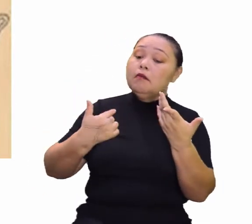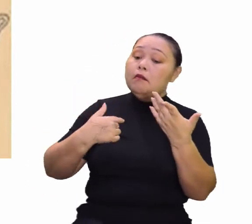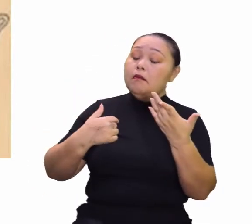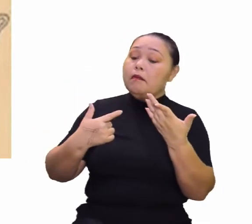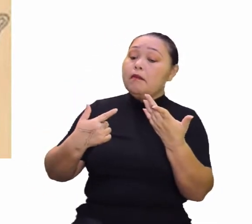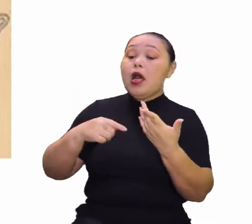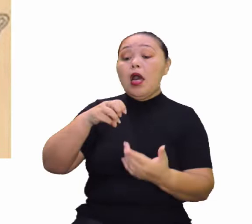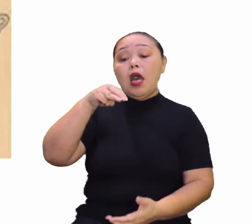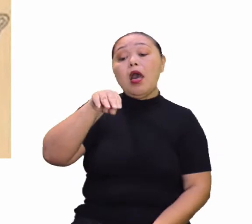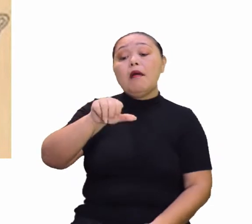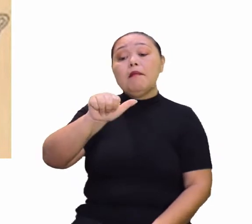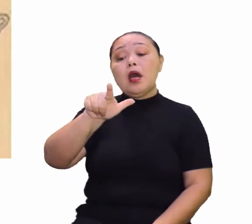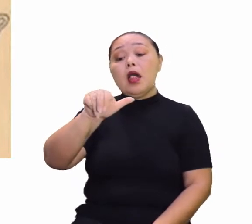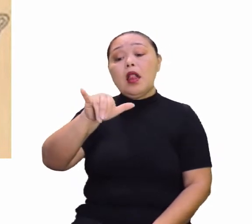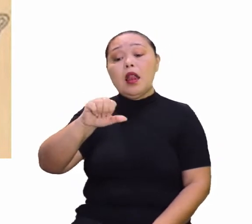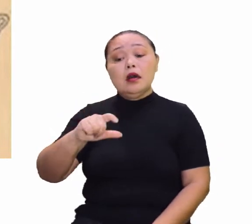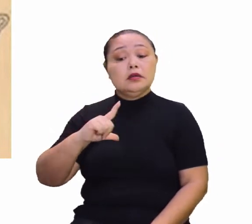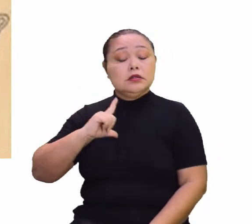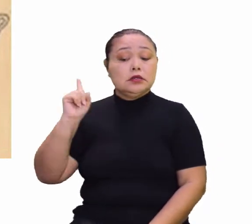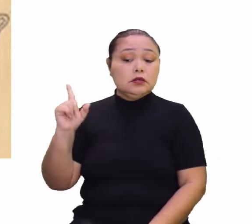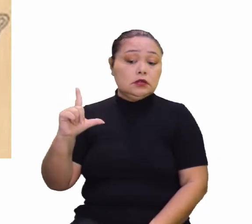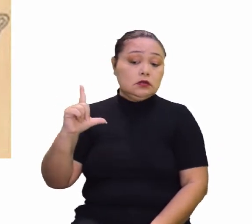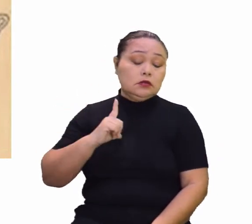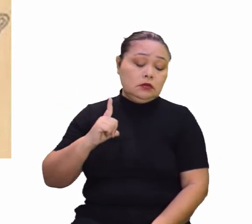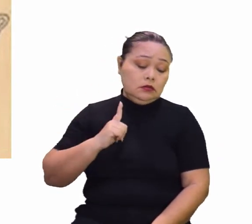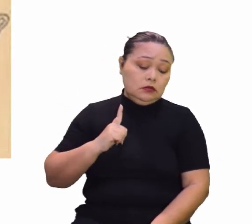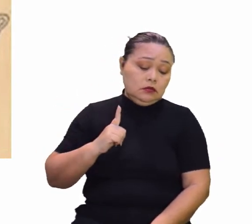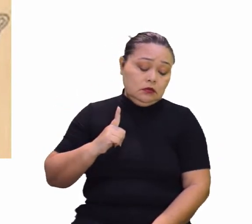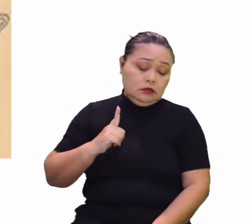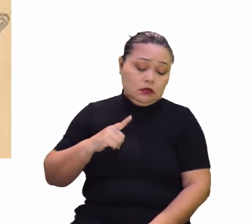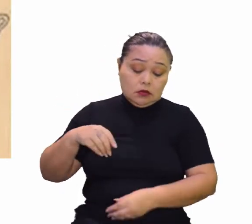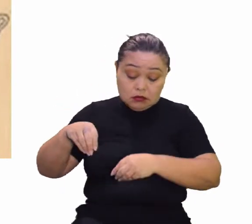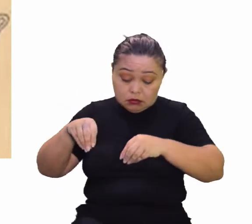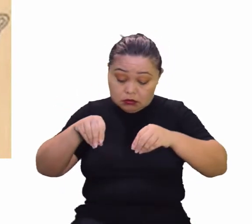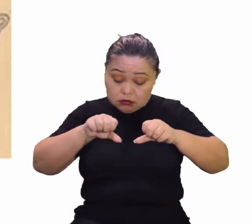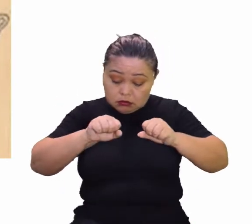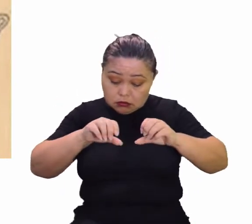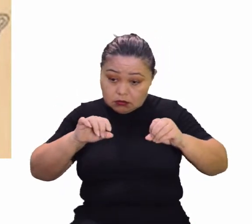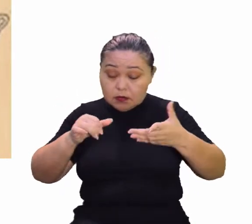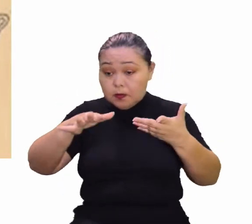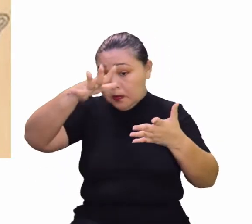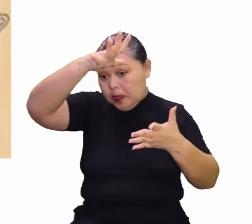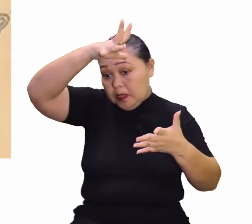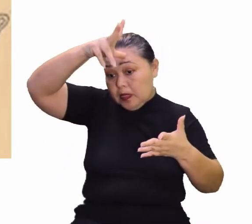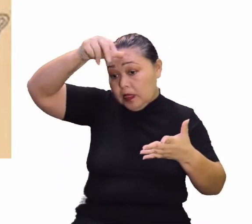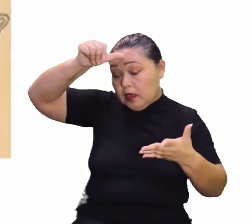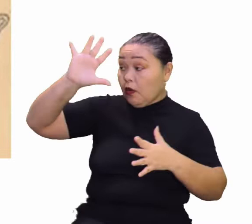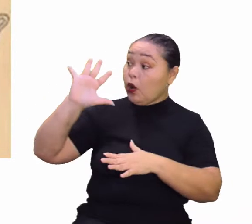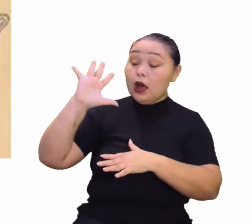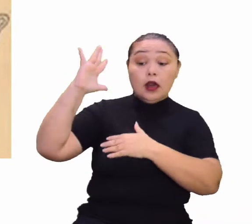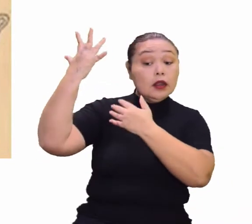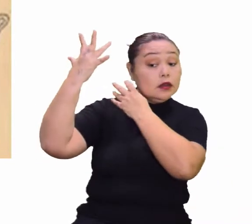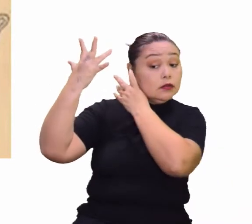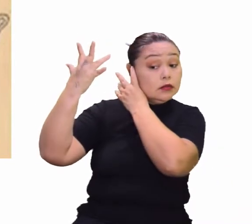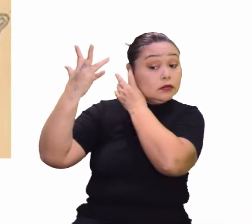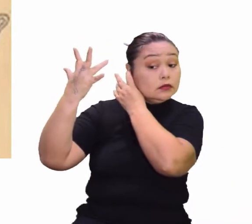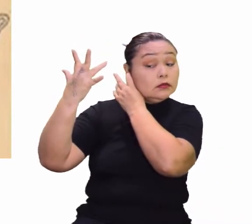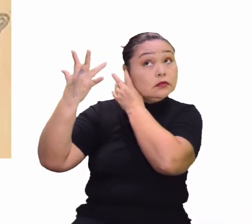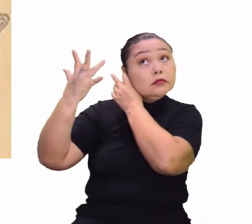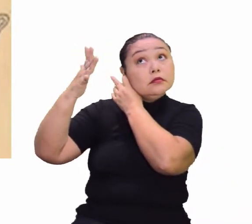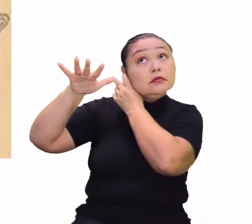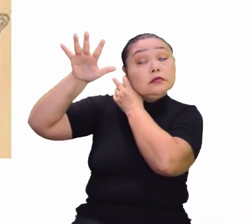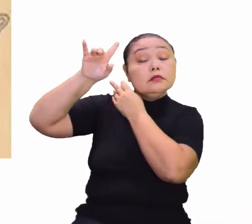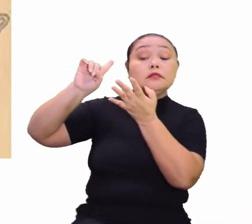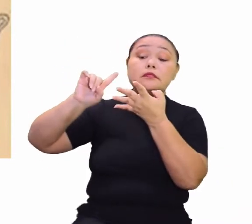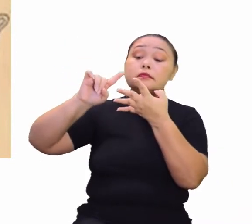Essa Malásia que tinha o solo parecido com o da Amazônia, Muito bem. o clima, e aí foi feita